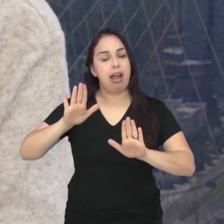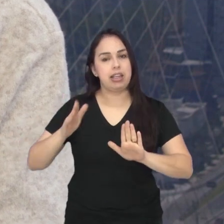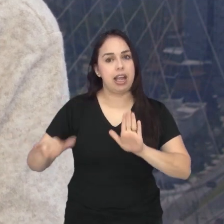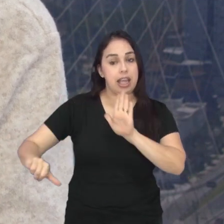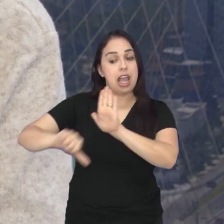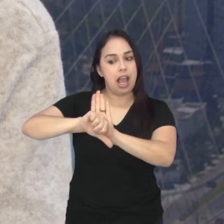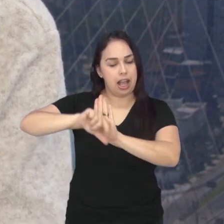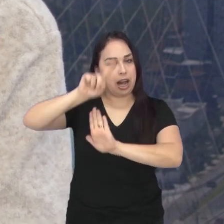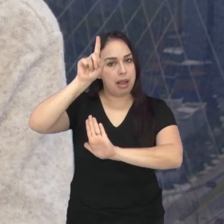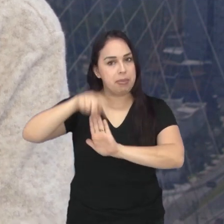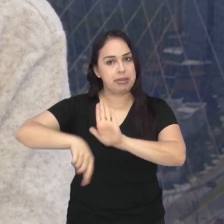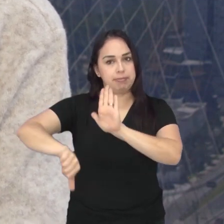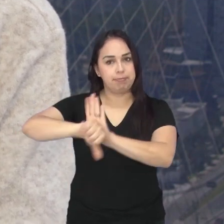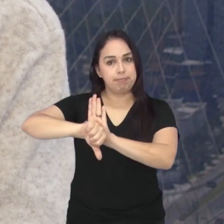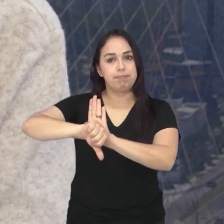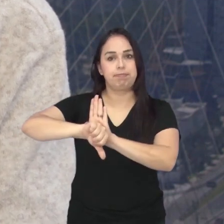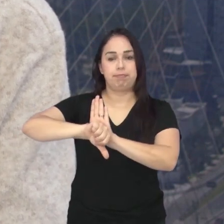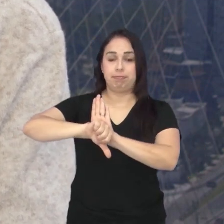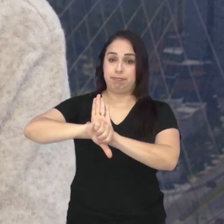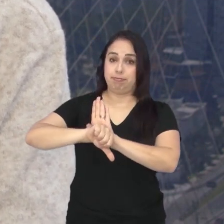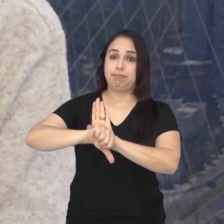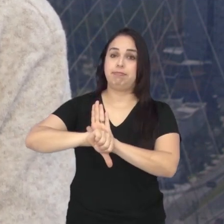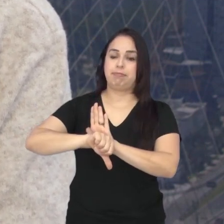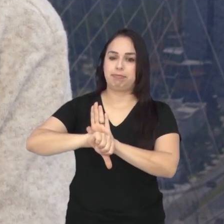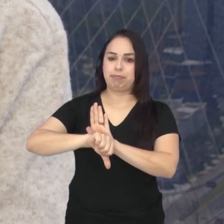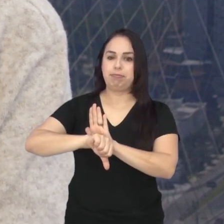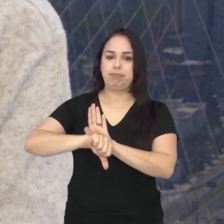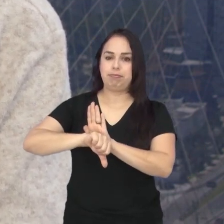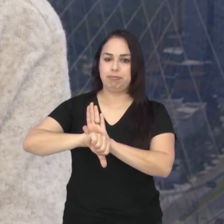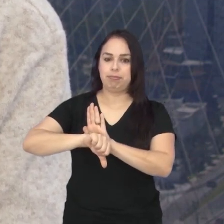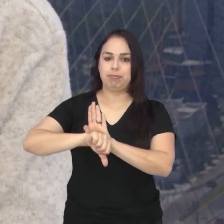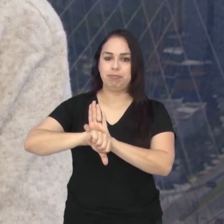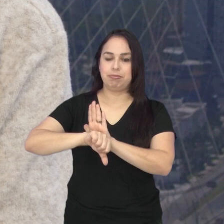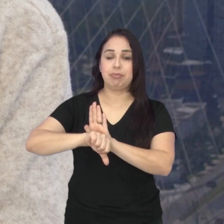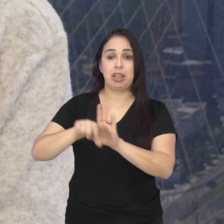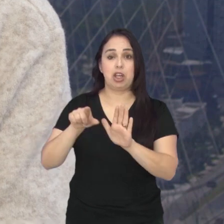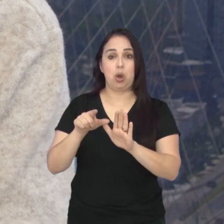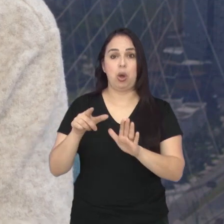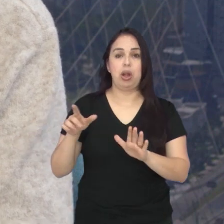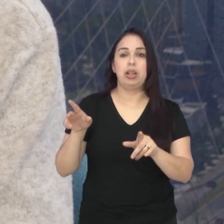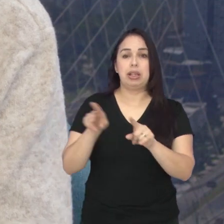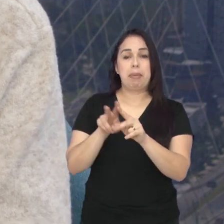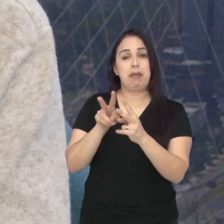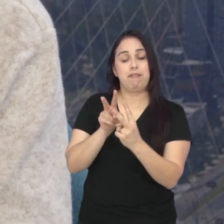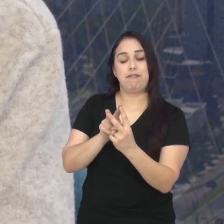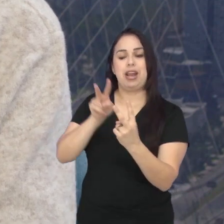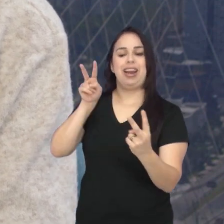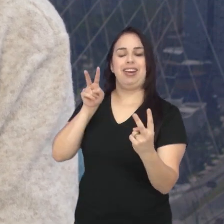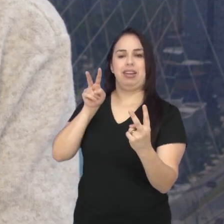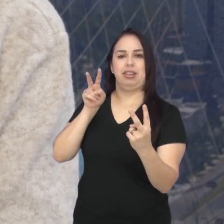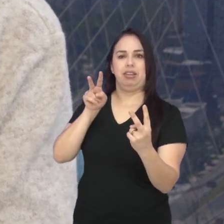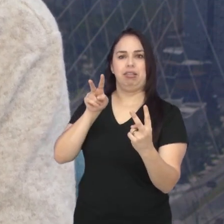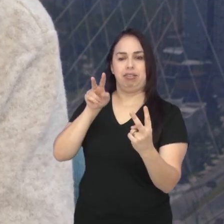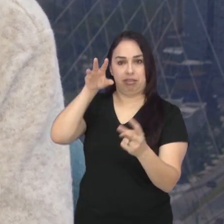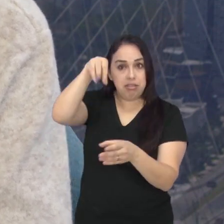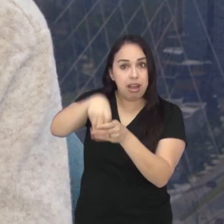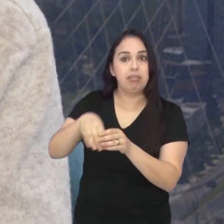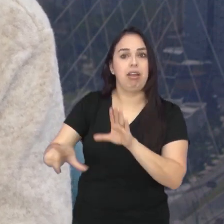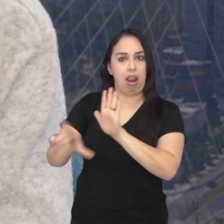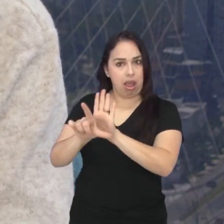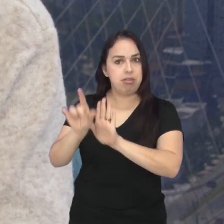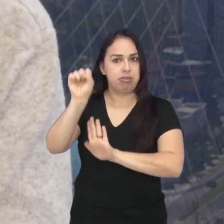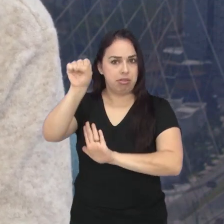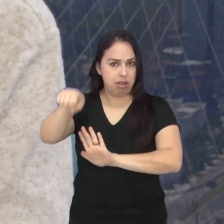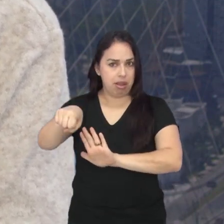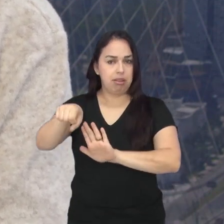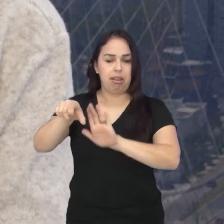é crime isso, né, e mais, que o mundo virtual não é um domínio sem lei,